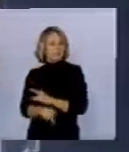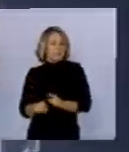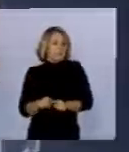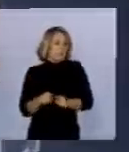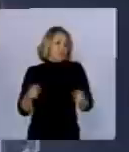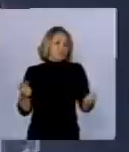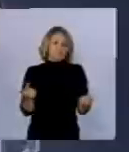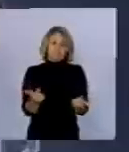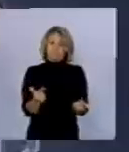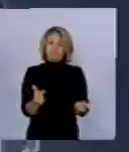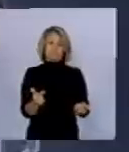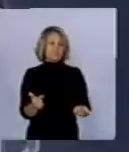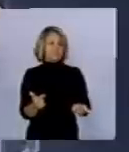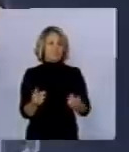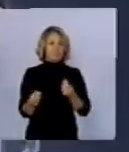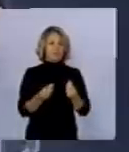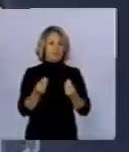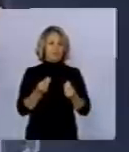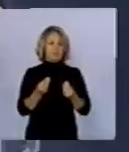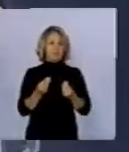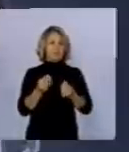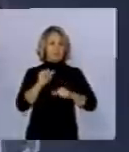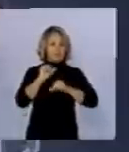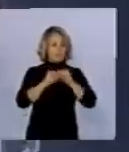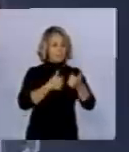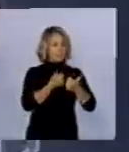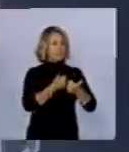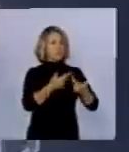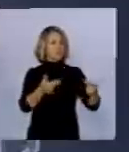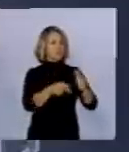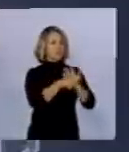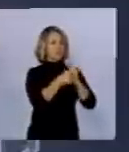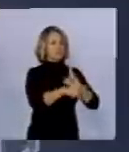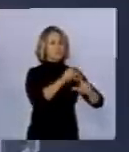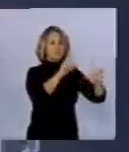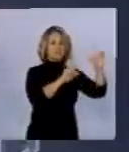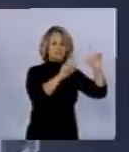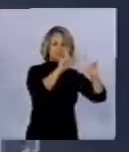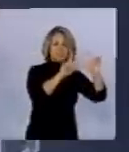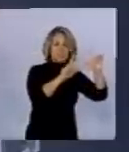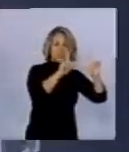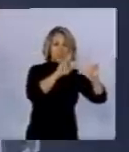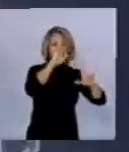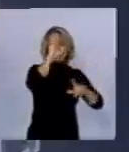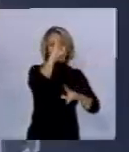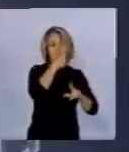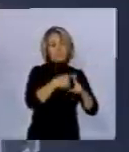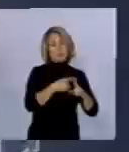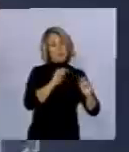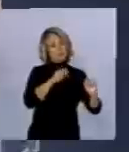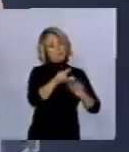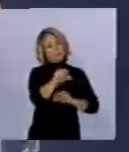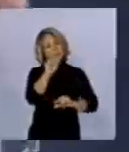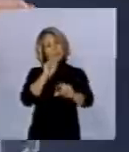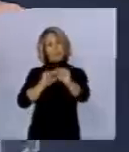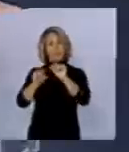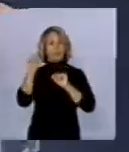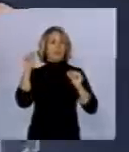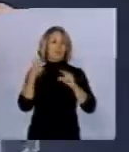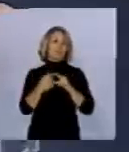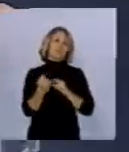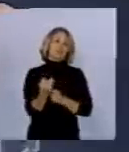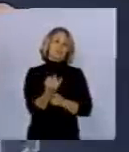há nenhum risco de descaracterizar o canal principalmente porque ele pode escolher e porque a cota é